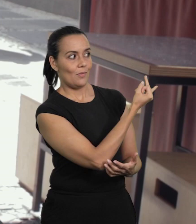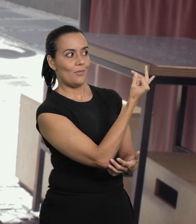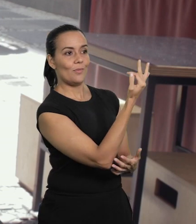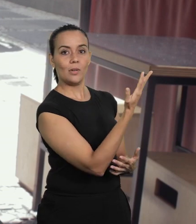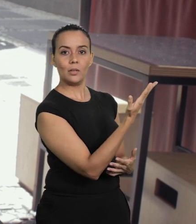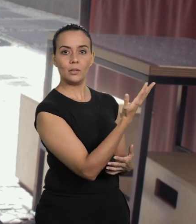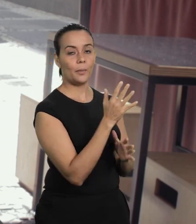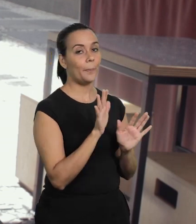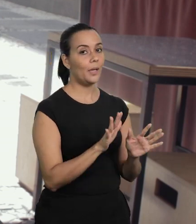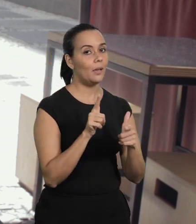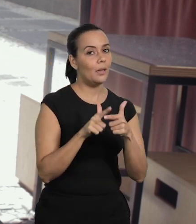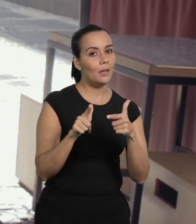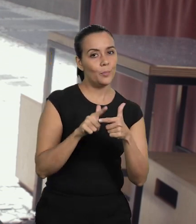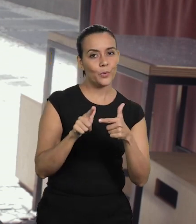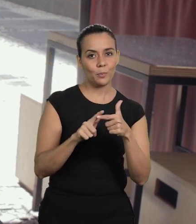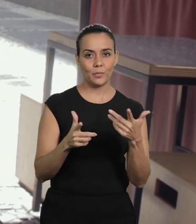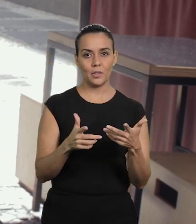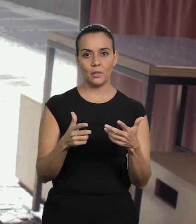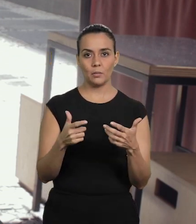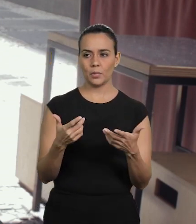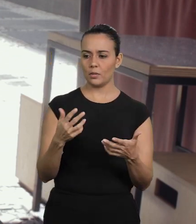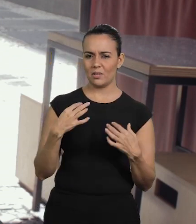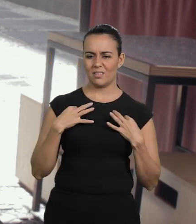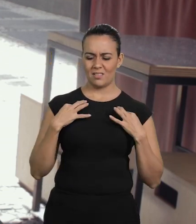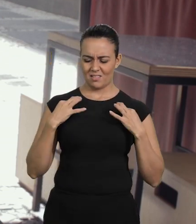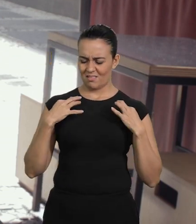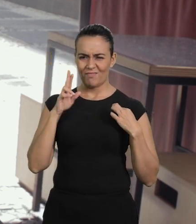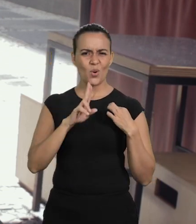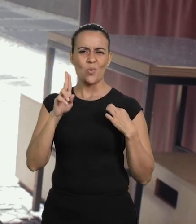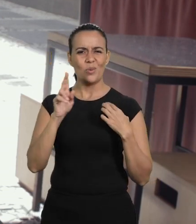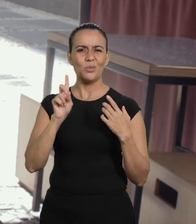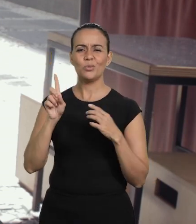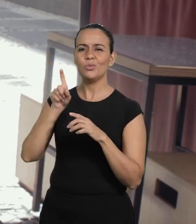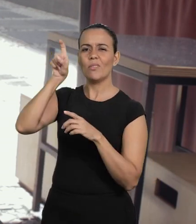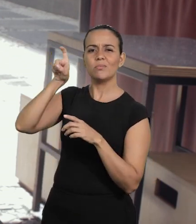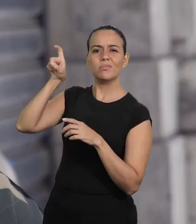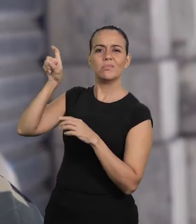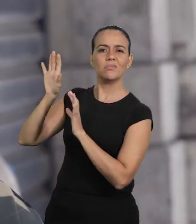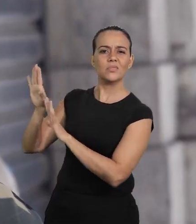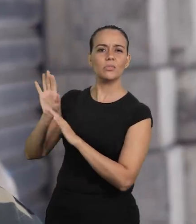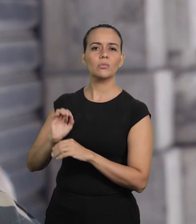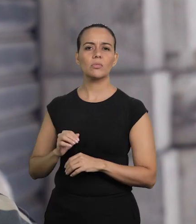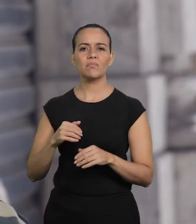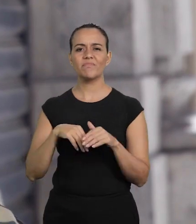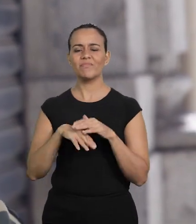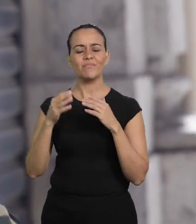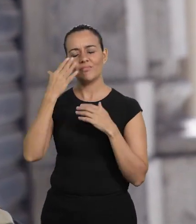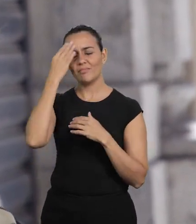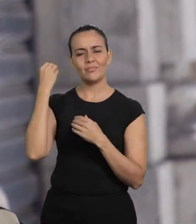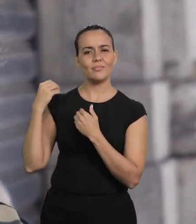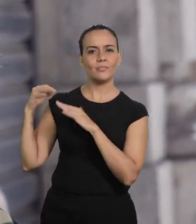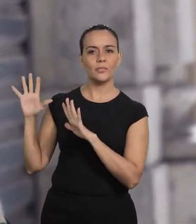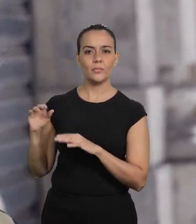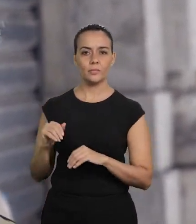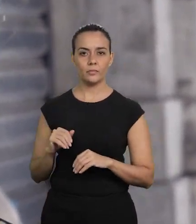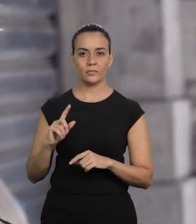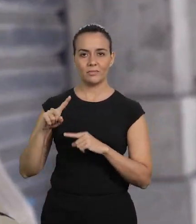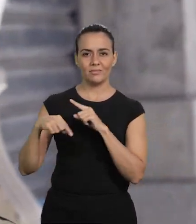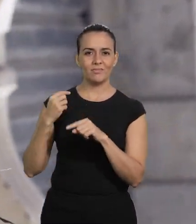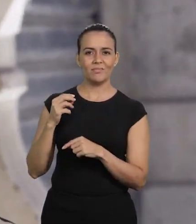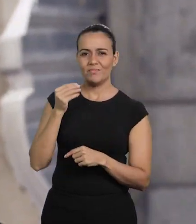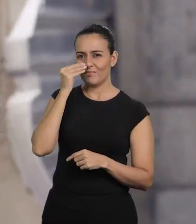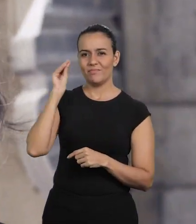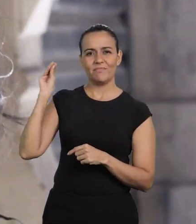verdade, o problema é você não usar, é você não consumir, é você não colocar isso como algo que expressa